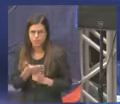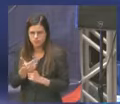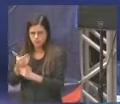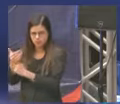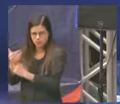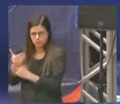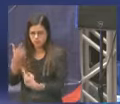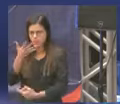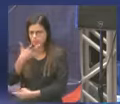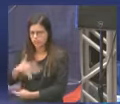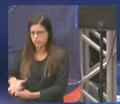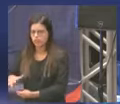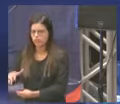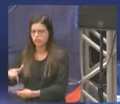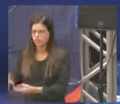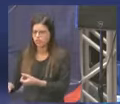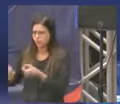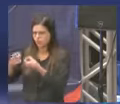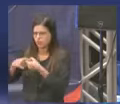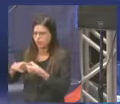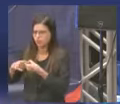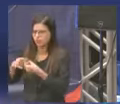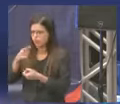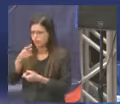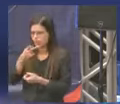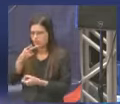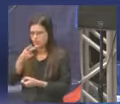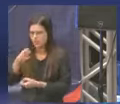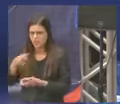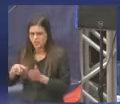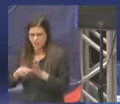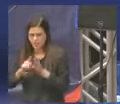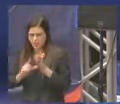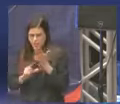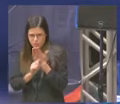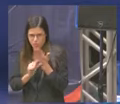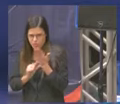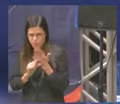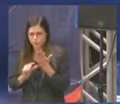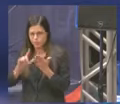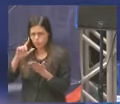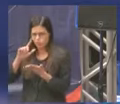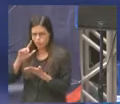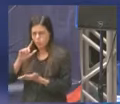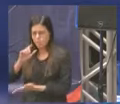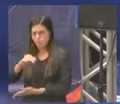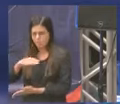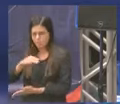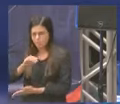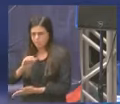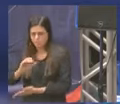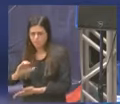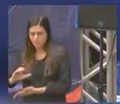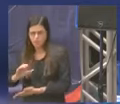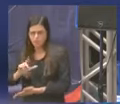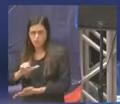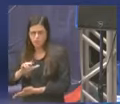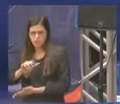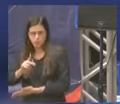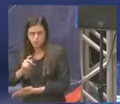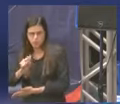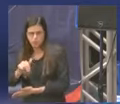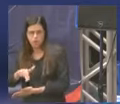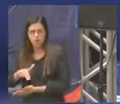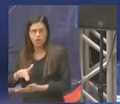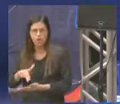as crianças, né, e a gente volta ao que eu falei aqui no início de McLuhan, né, a gente acaba fazendo a extensão do meio, né? Se você oferta, se você